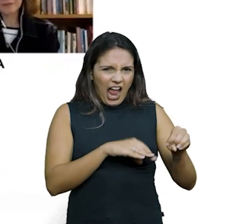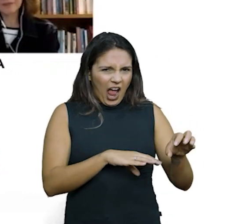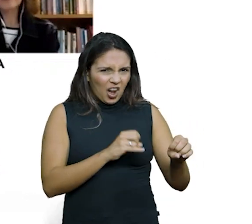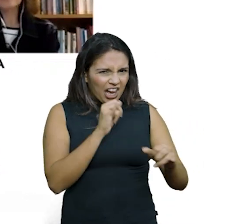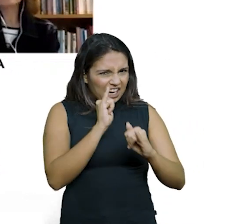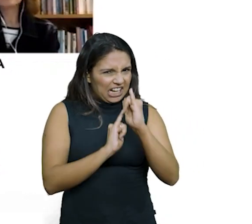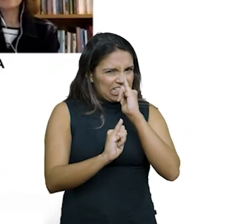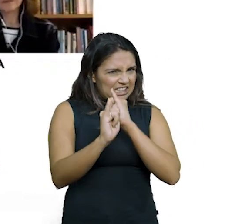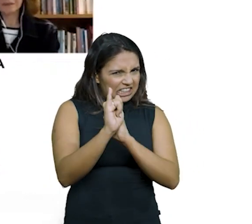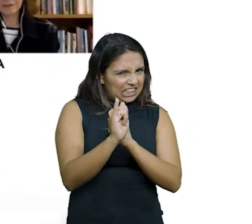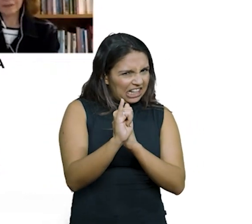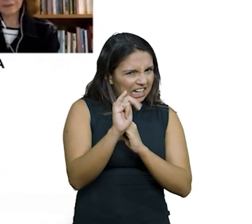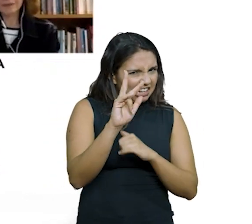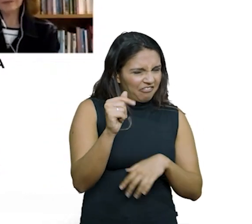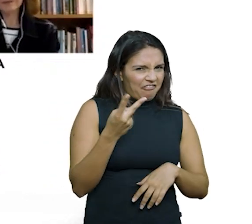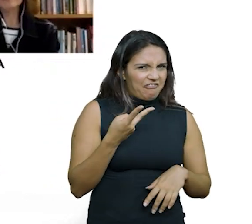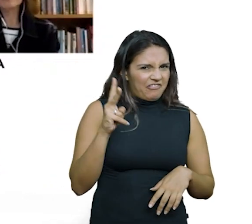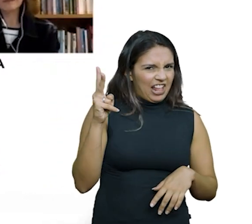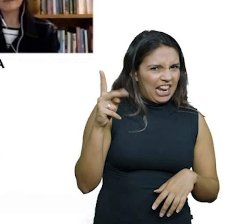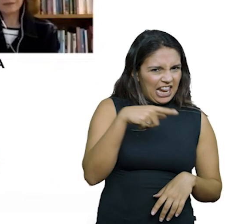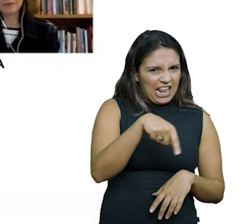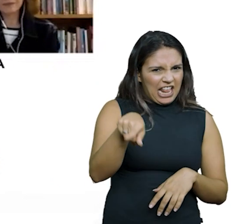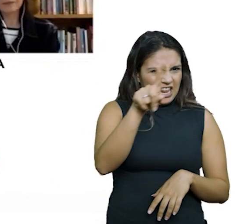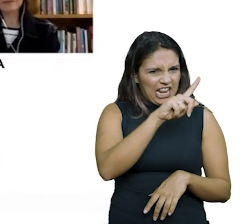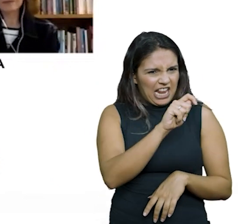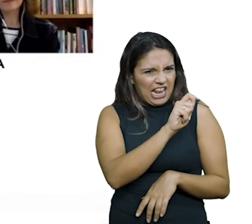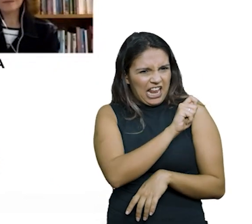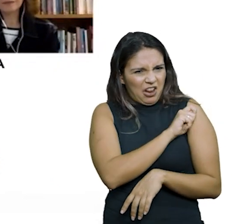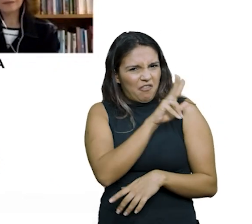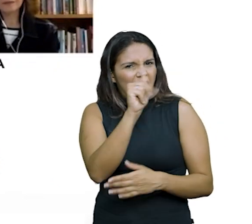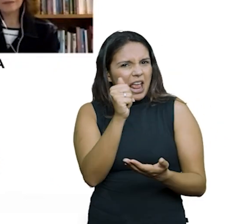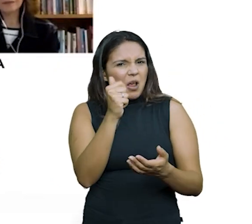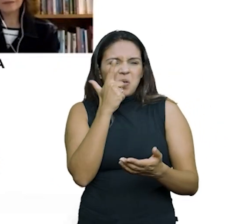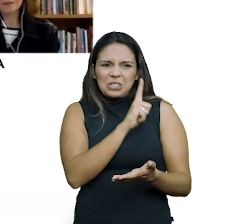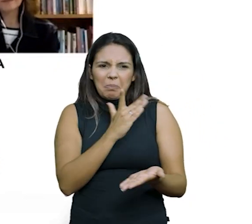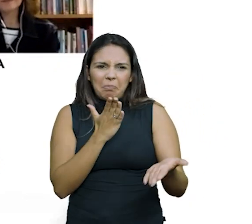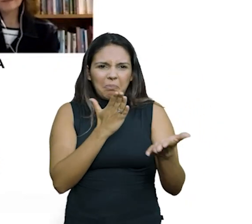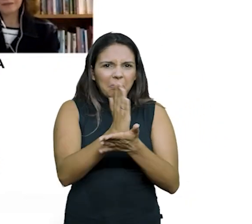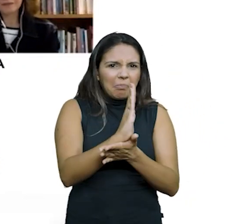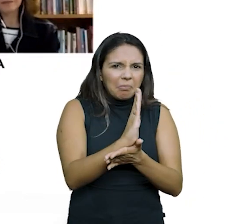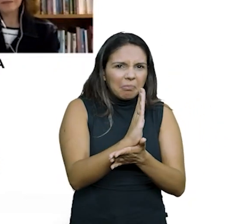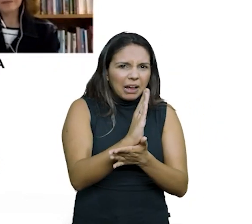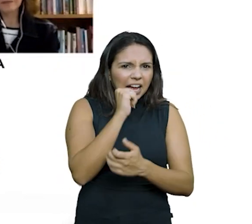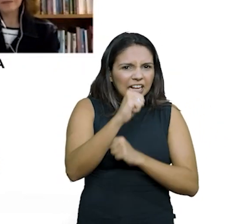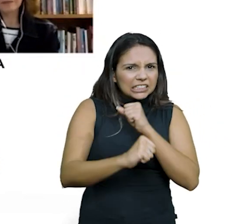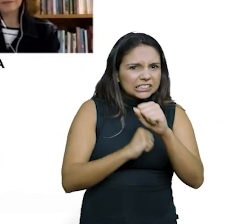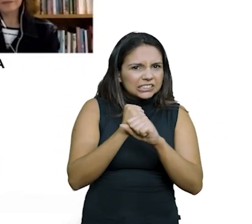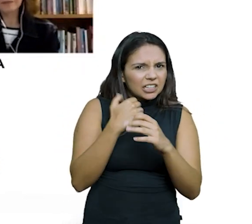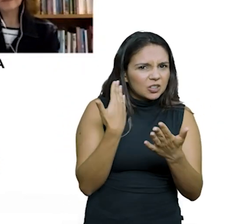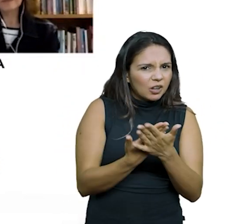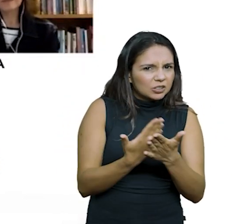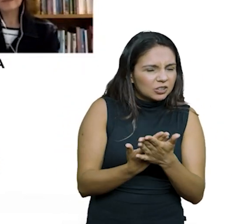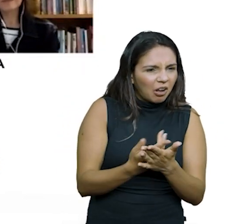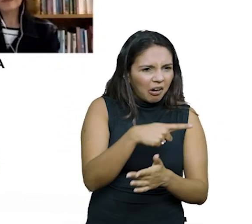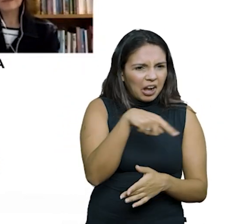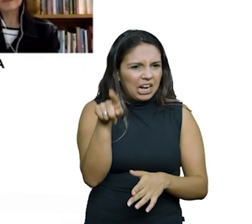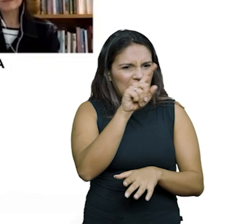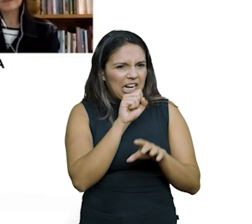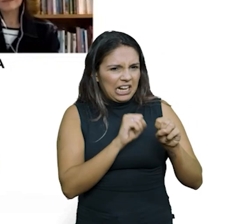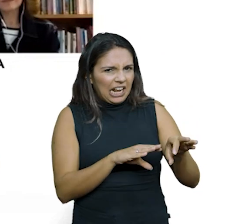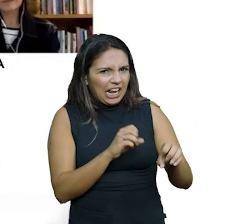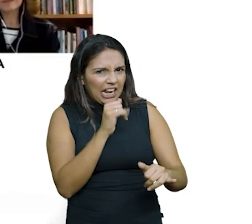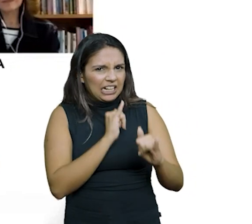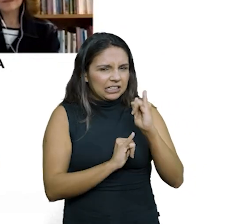vai poder ser assim? Será que esses meninos vão passar de ano tendo esse tipo de aula? E aí, obviamente, nós estamos